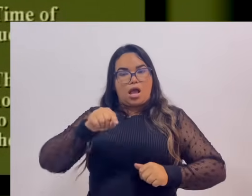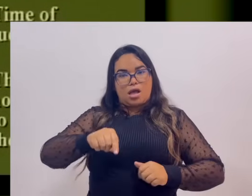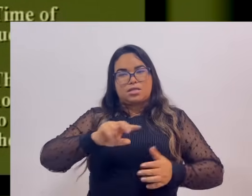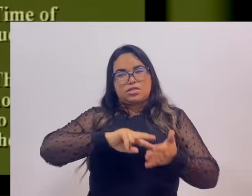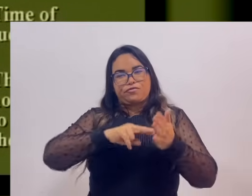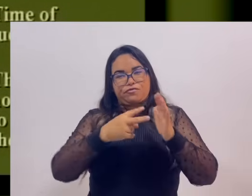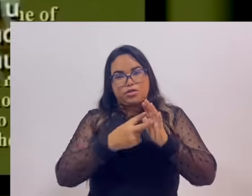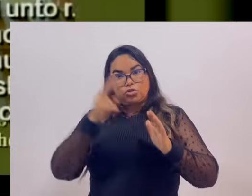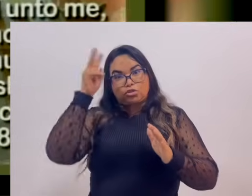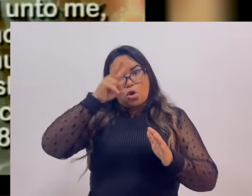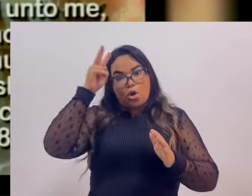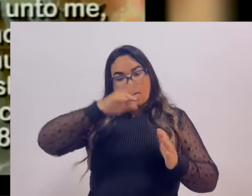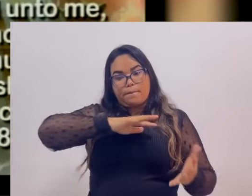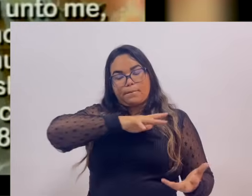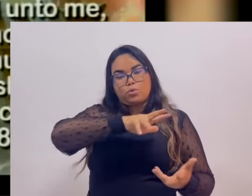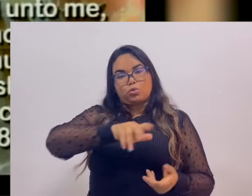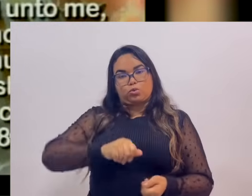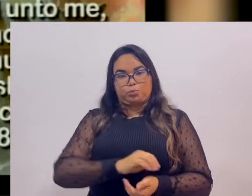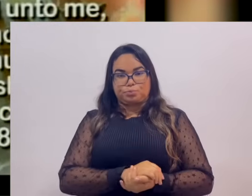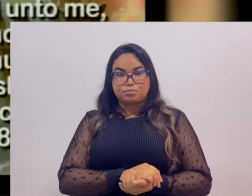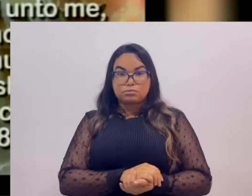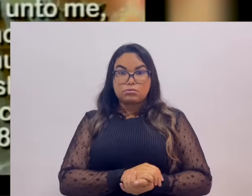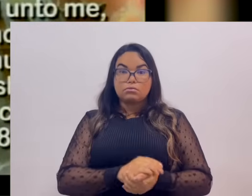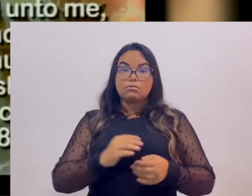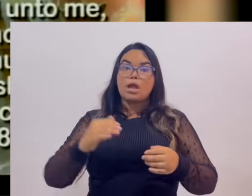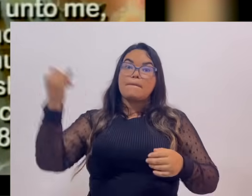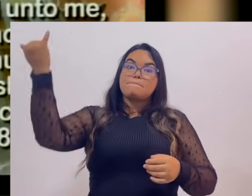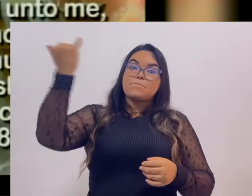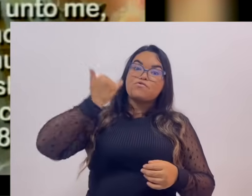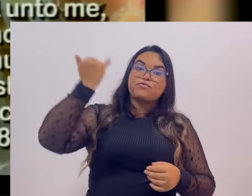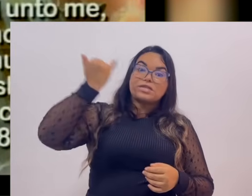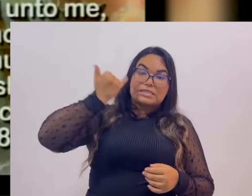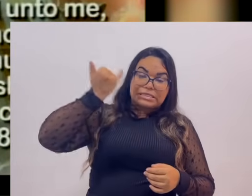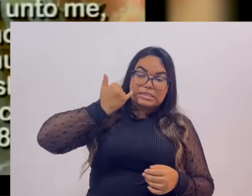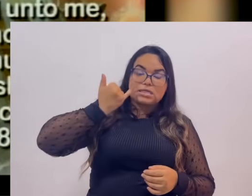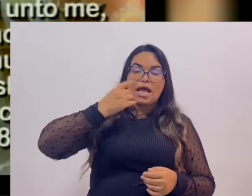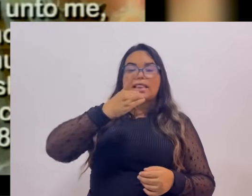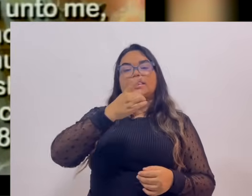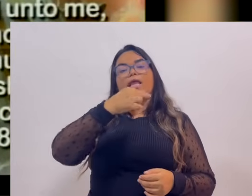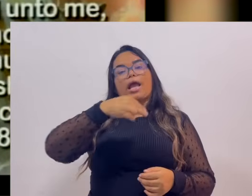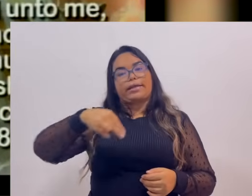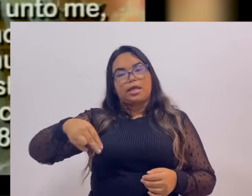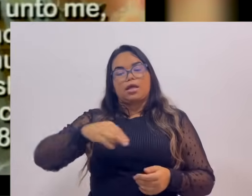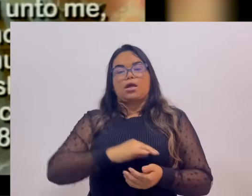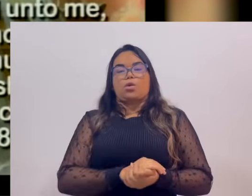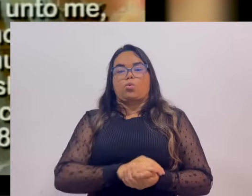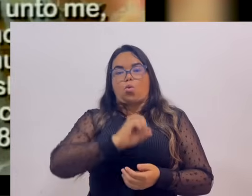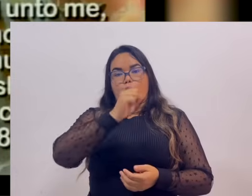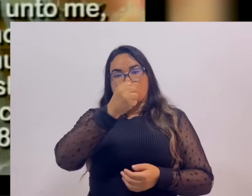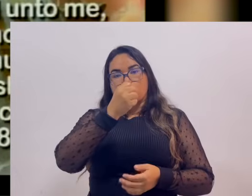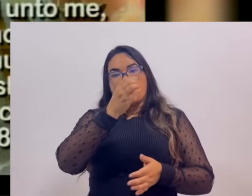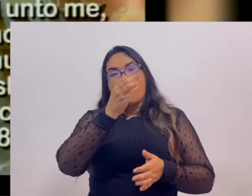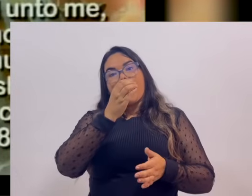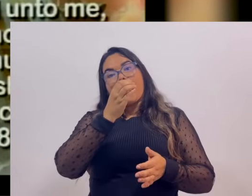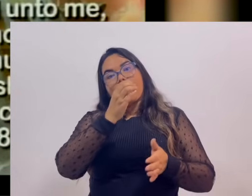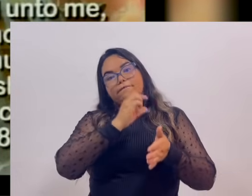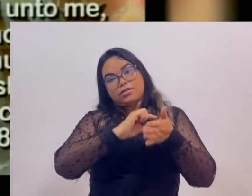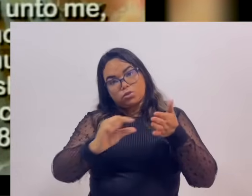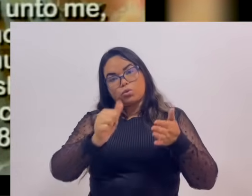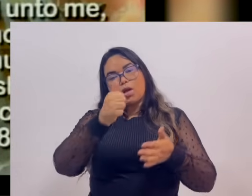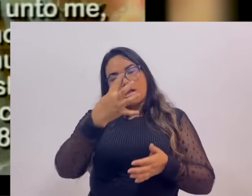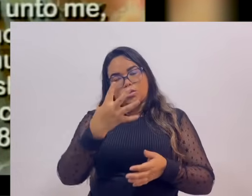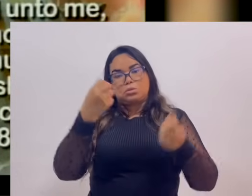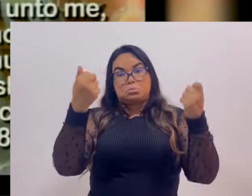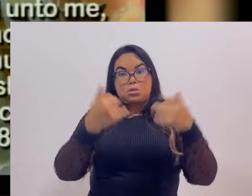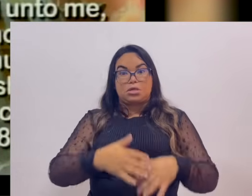do santuário a purificação do santuário e ele me disse até duas mil e trezentas tardes e manhãs e o santuário